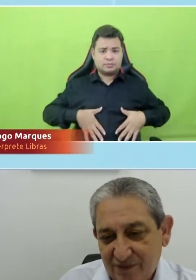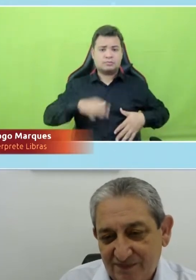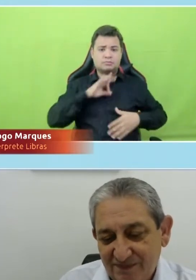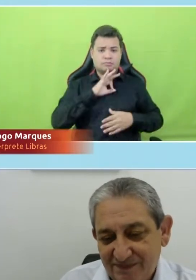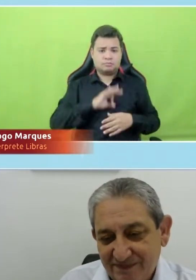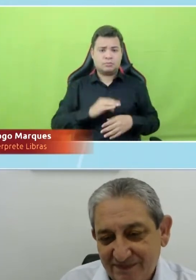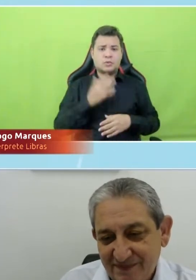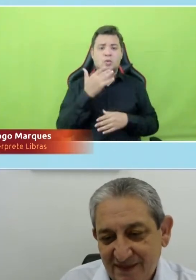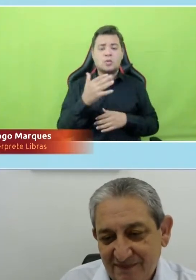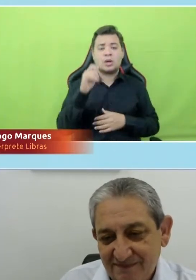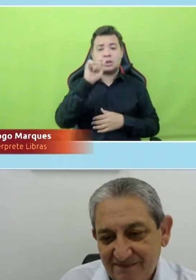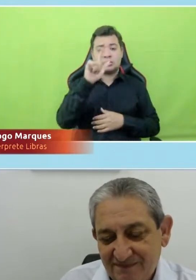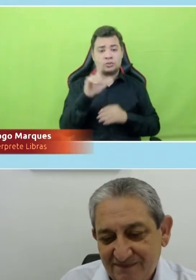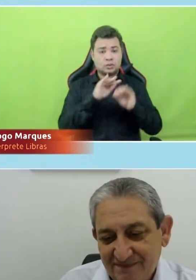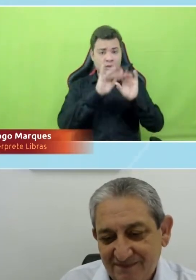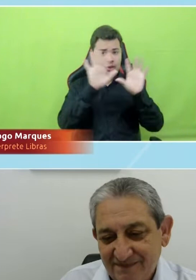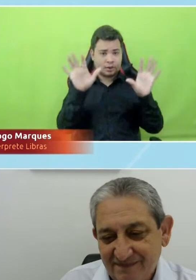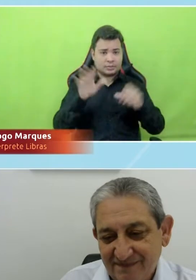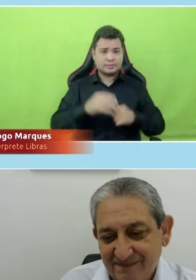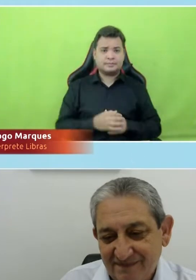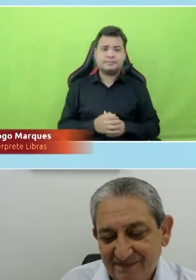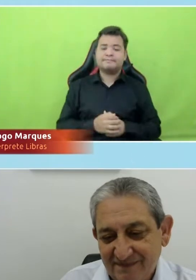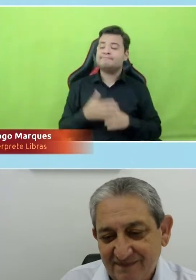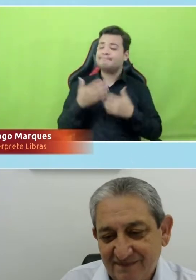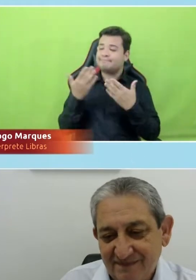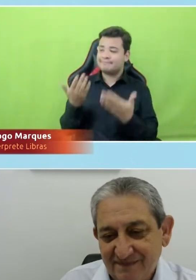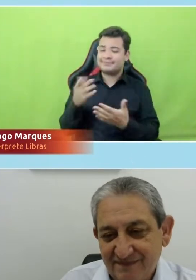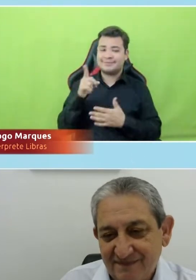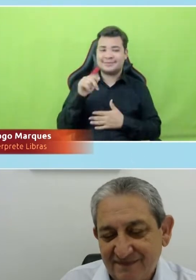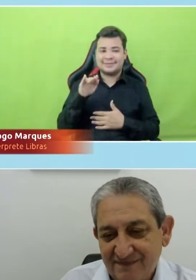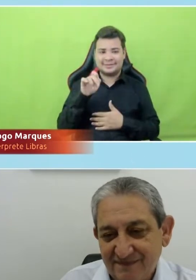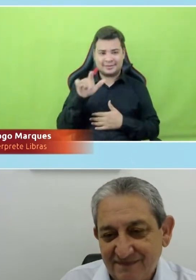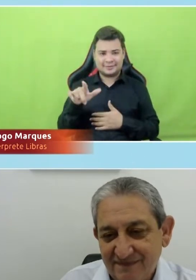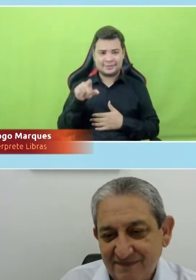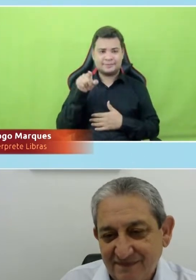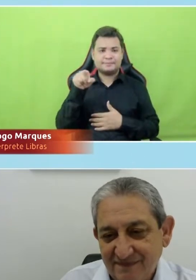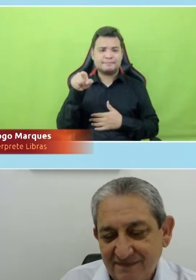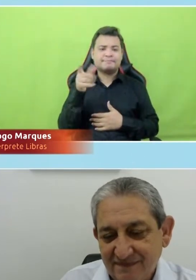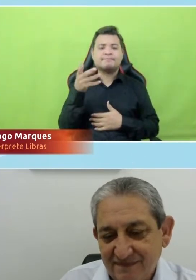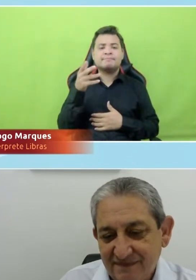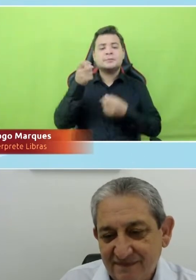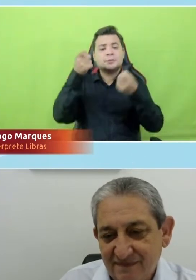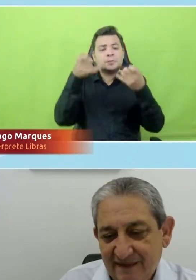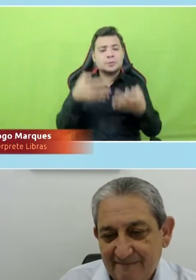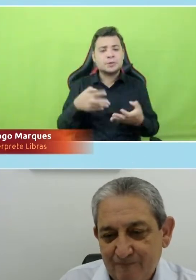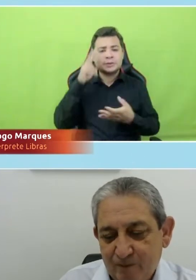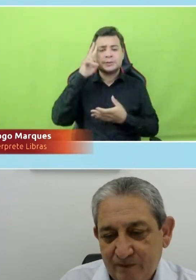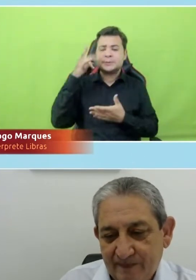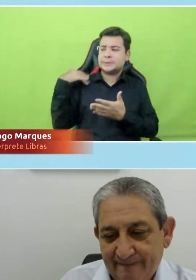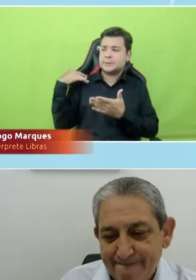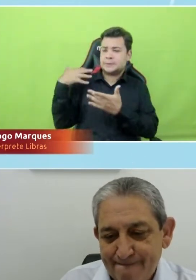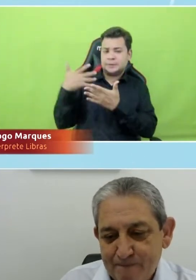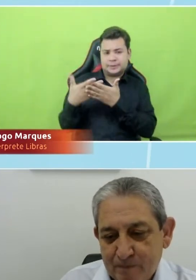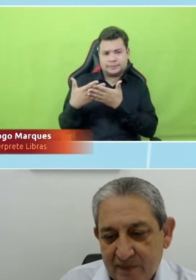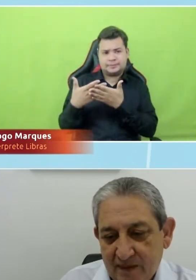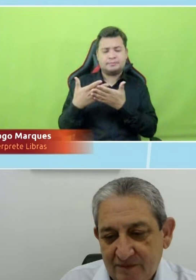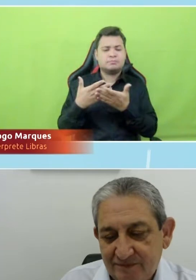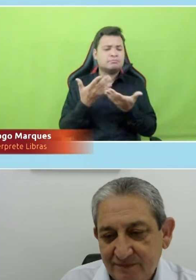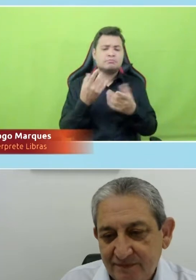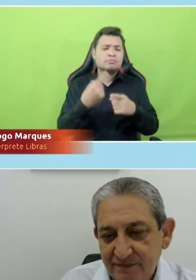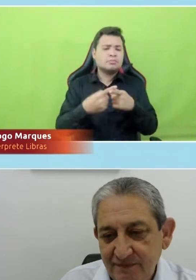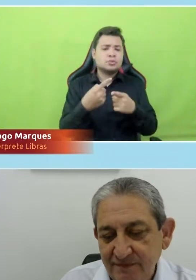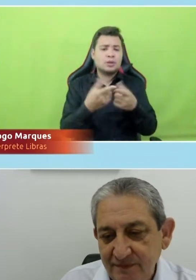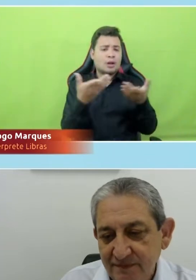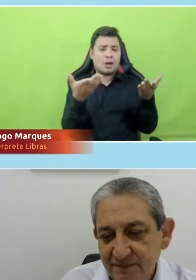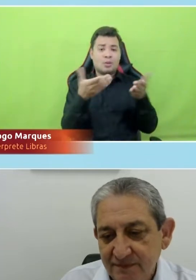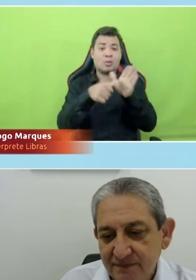claro. Bom, então, Daniel, eu queria que você começasse fazendo assim um histórico, né? Por que agora, pela primeira vez, né?